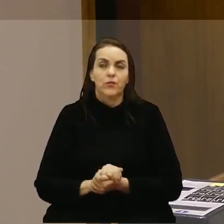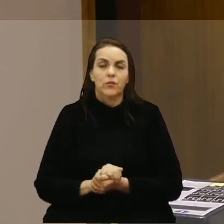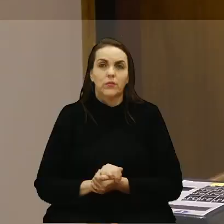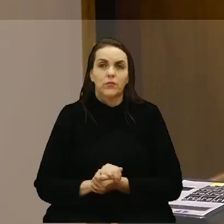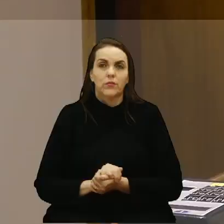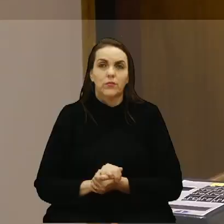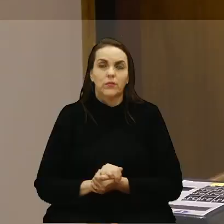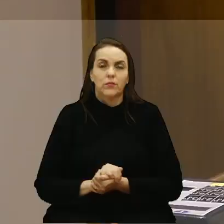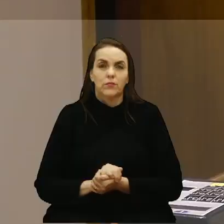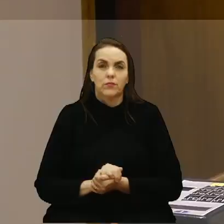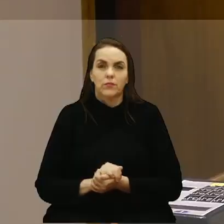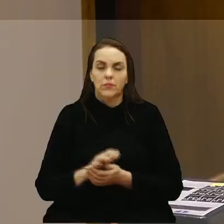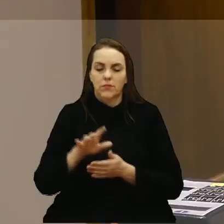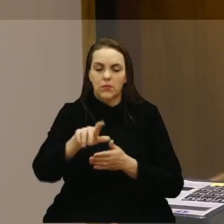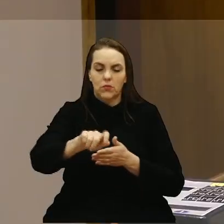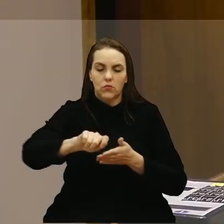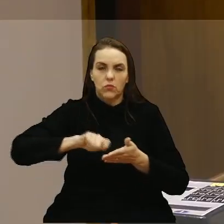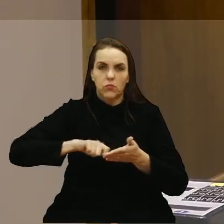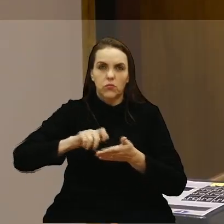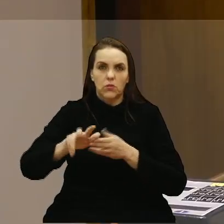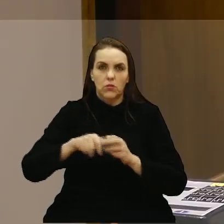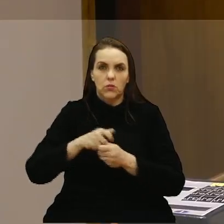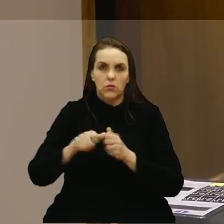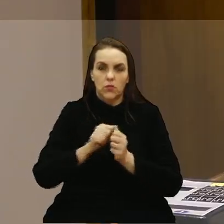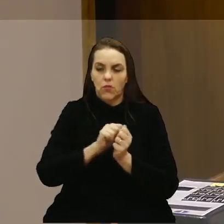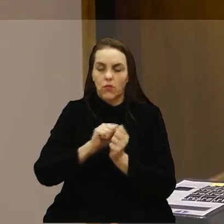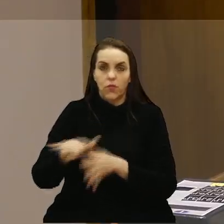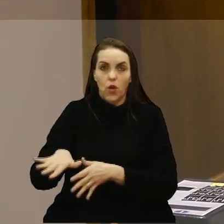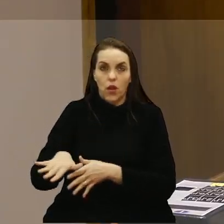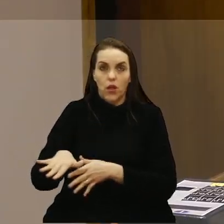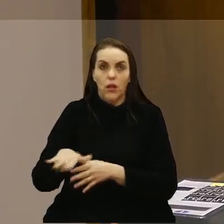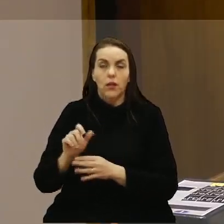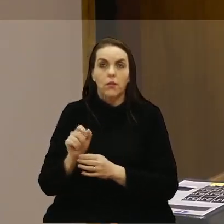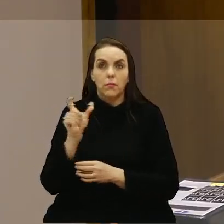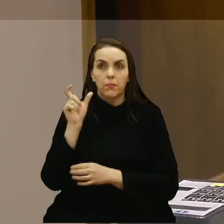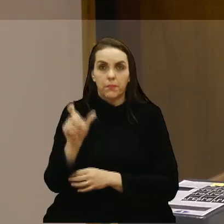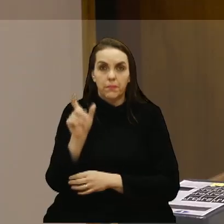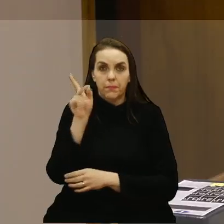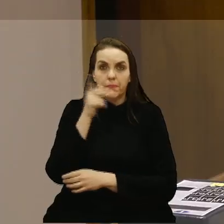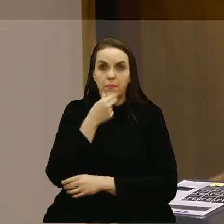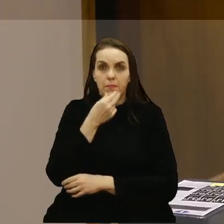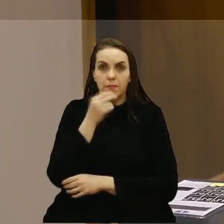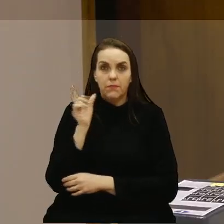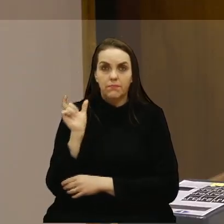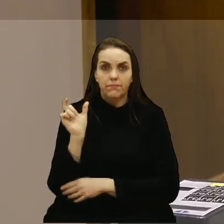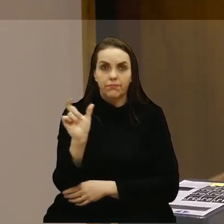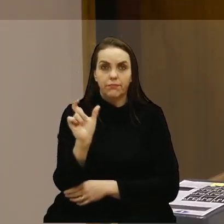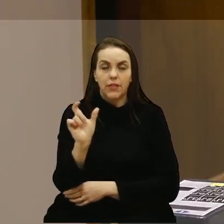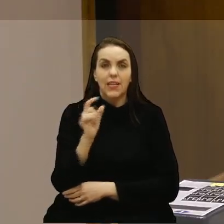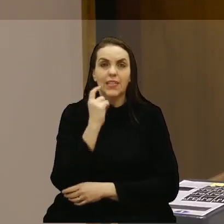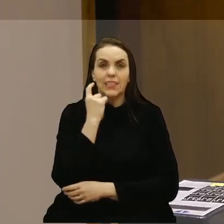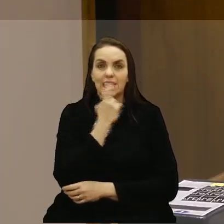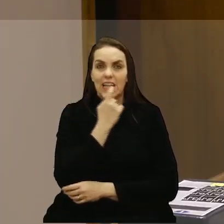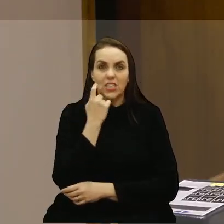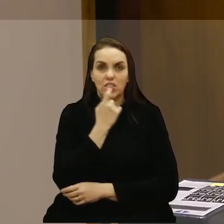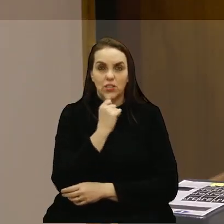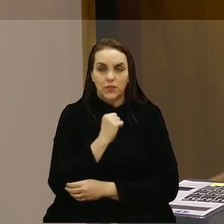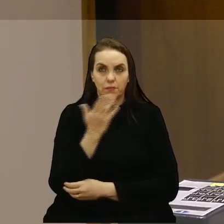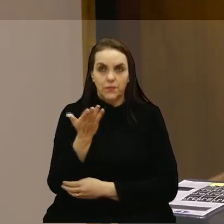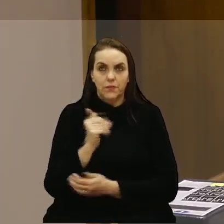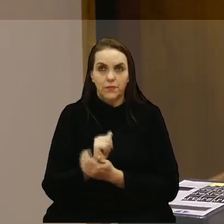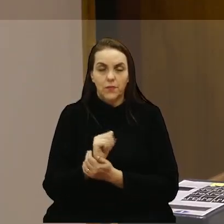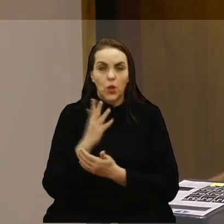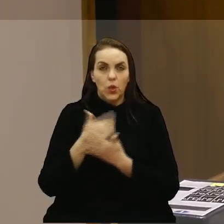Joga essa página fora e coloca um cara com dente. Com certeza, tudo isso